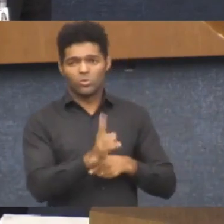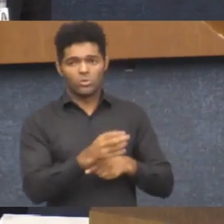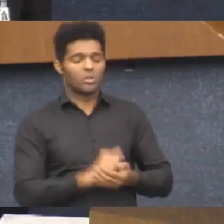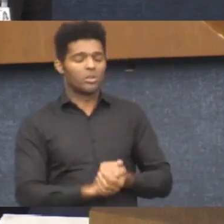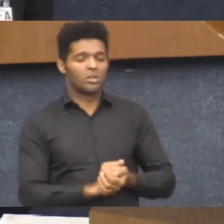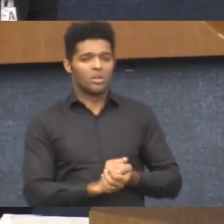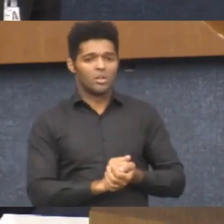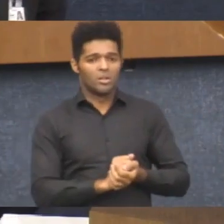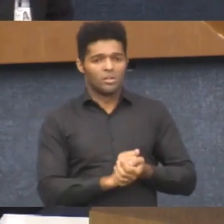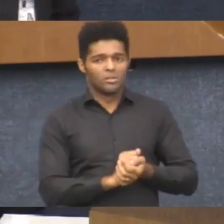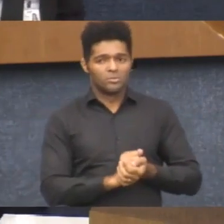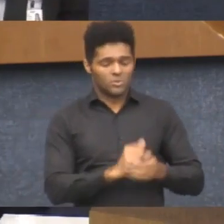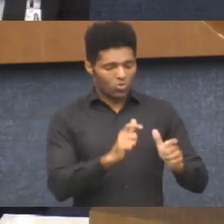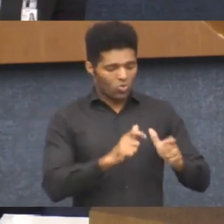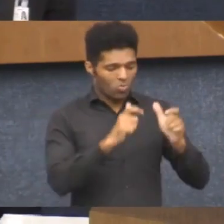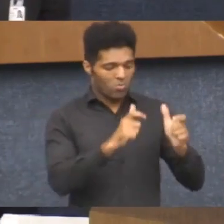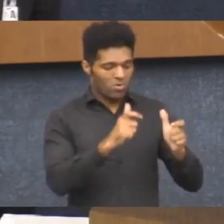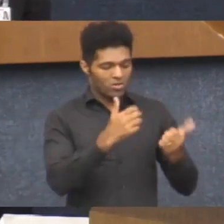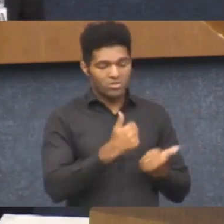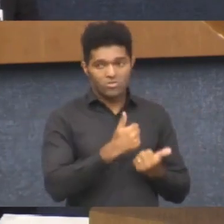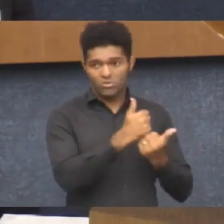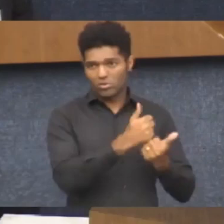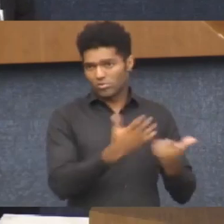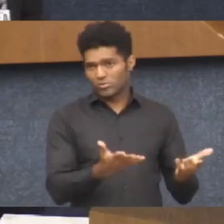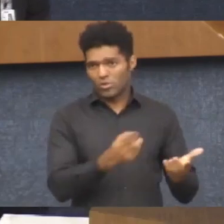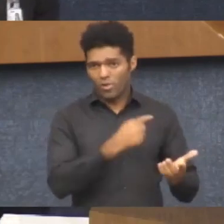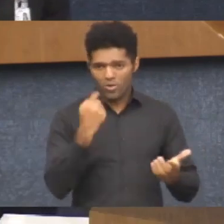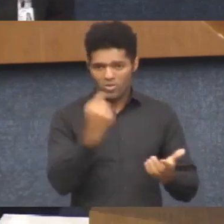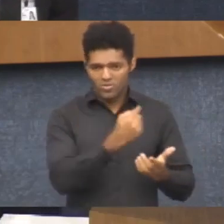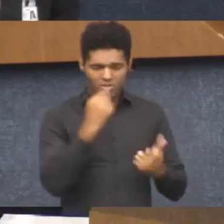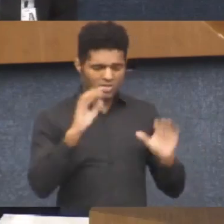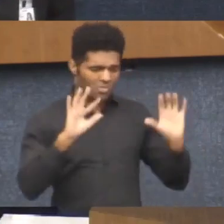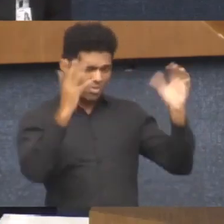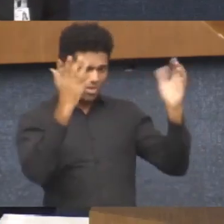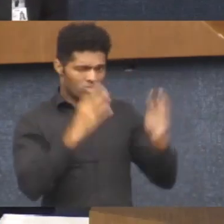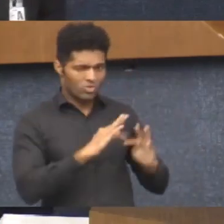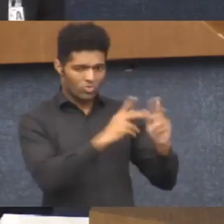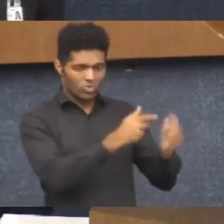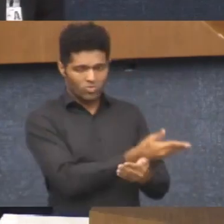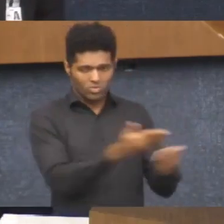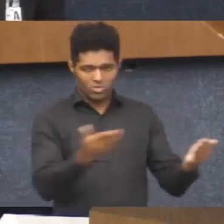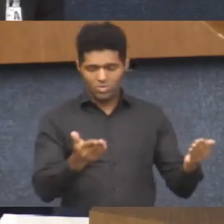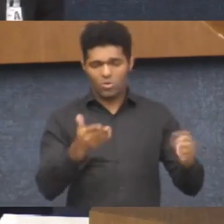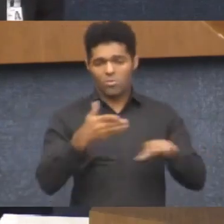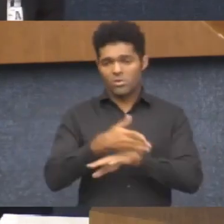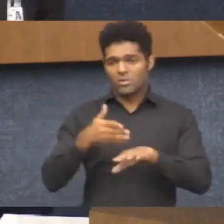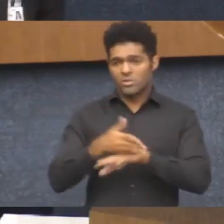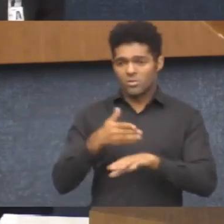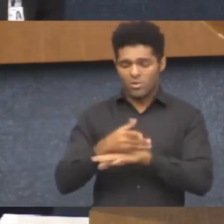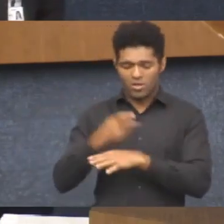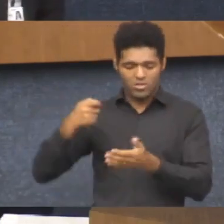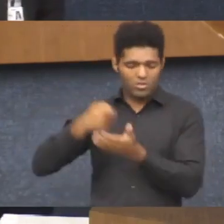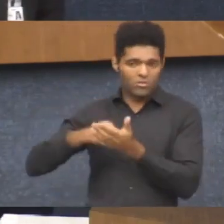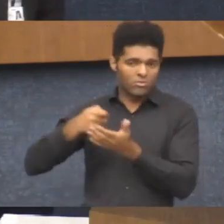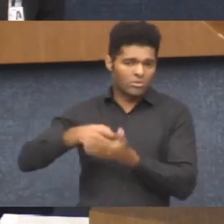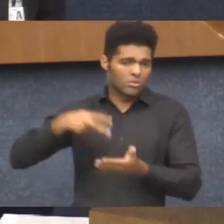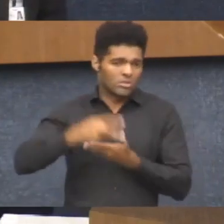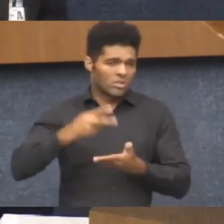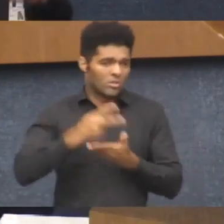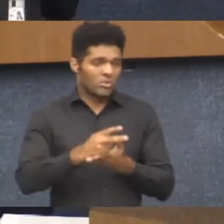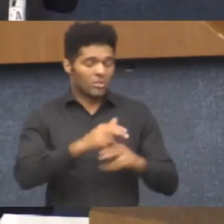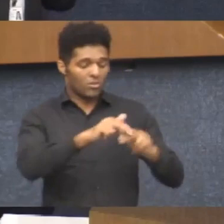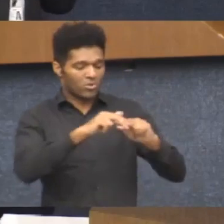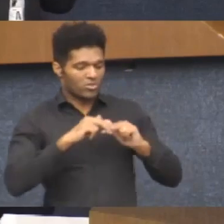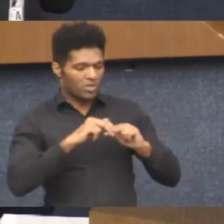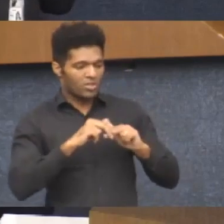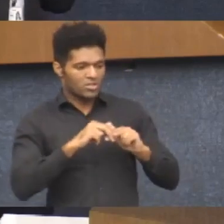fica bastante parabenizador de vocês, né, por estarem fazendo essa luta, que é nessas instâncias que a gente